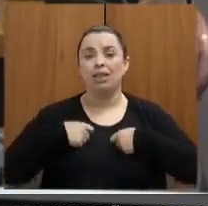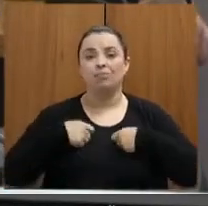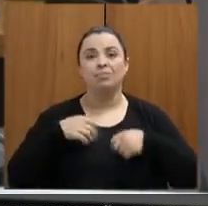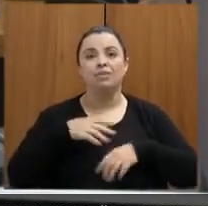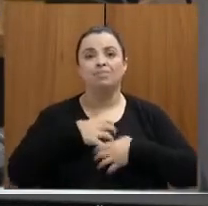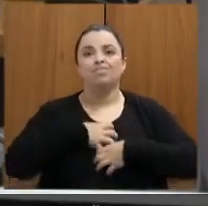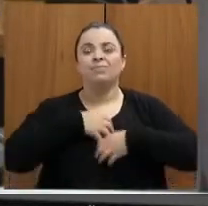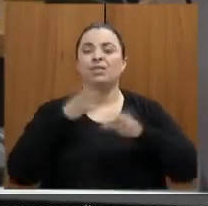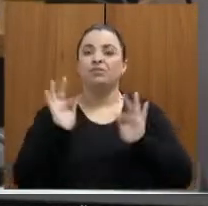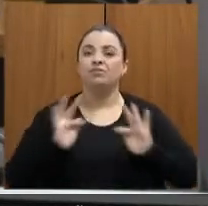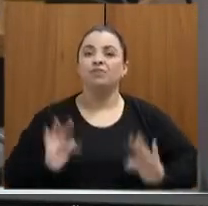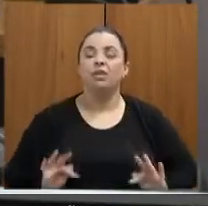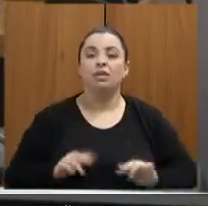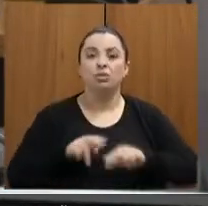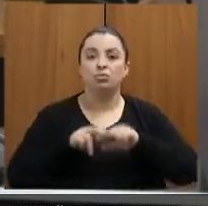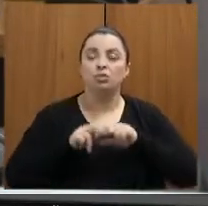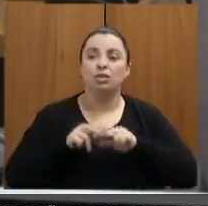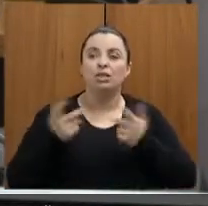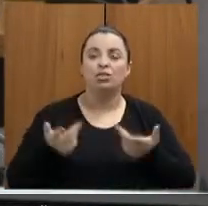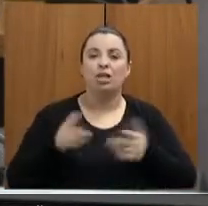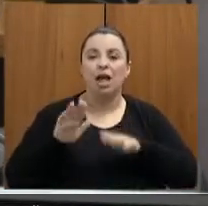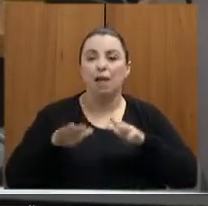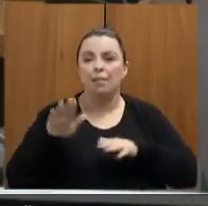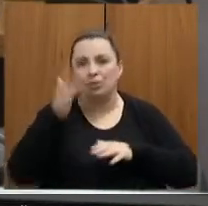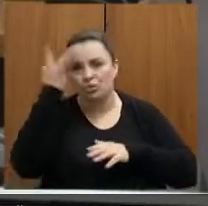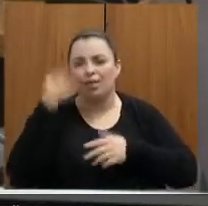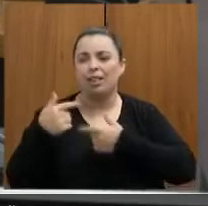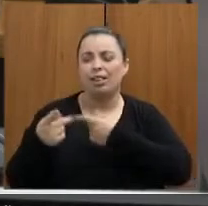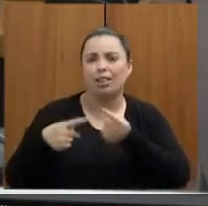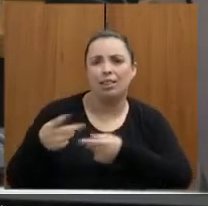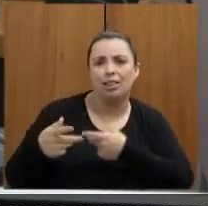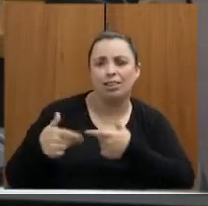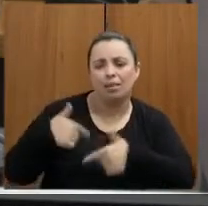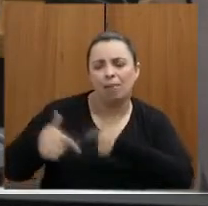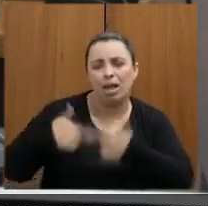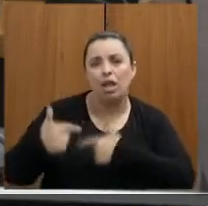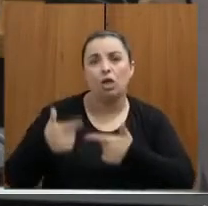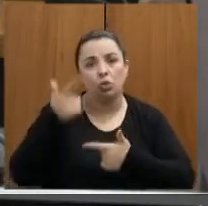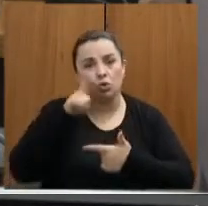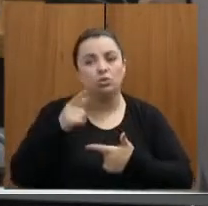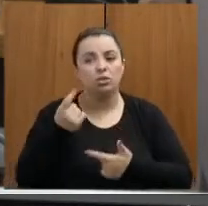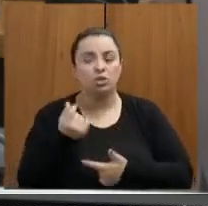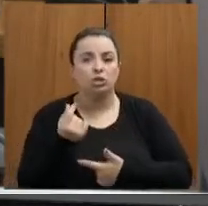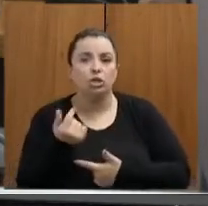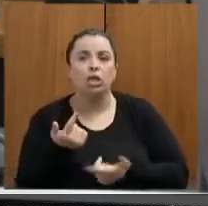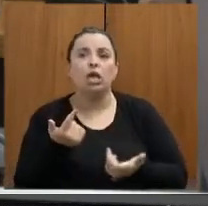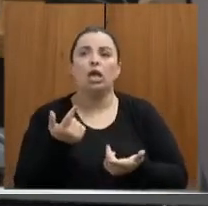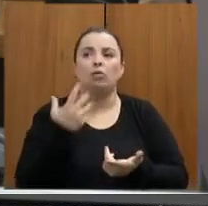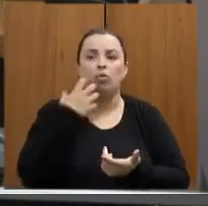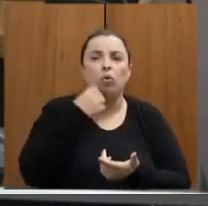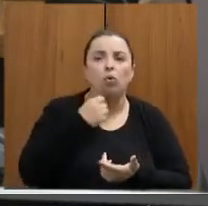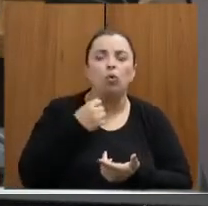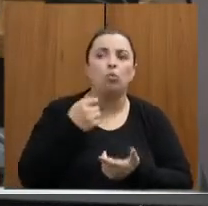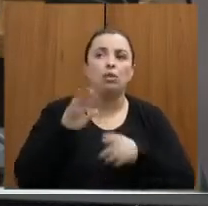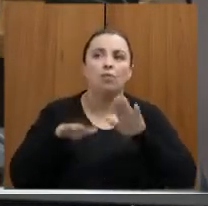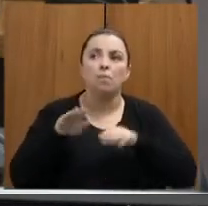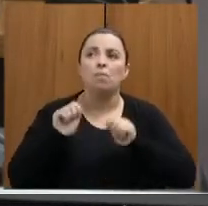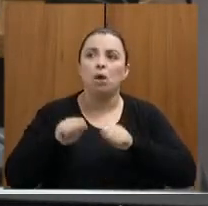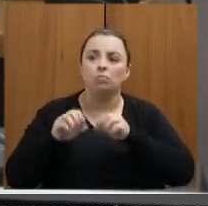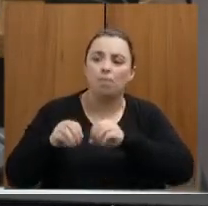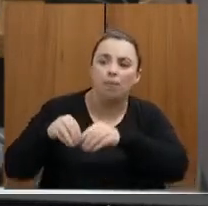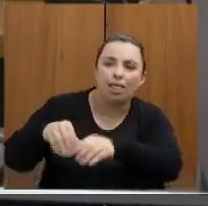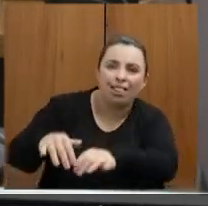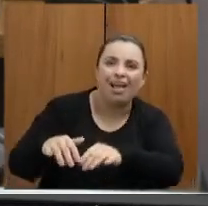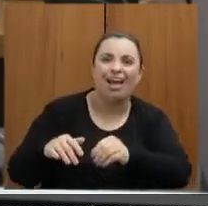eles vão fazendo realmente um dinheirinho a mais ali em qualquer canto que eles podem plantar seja no quinto tô vendo lado